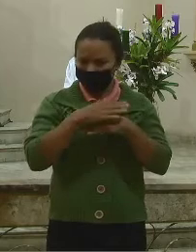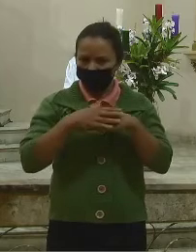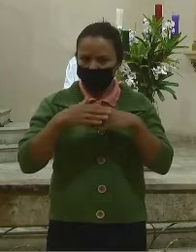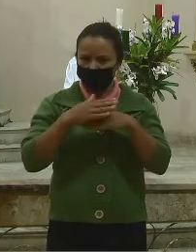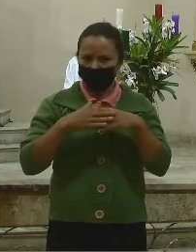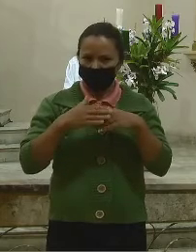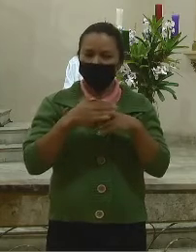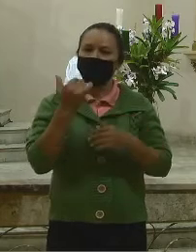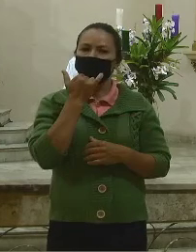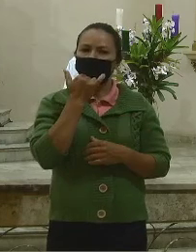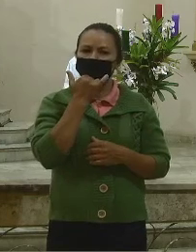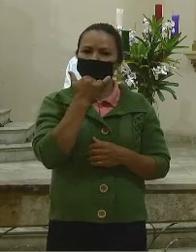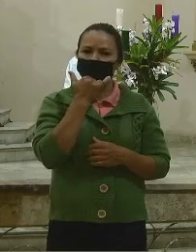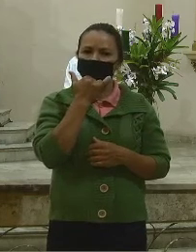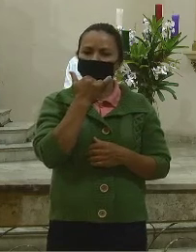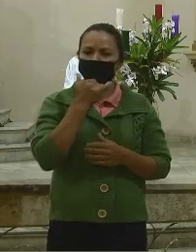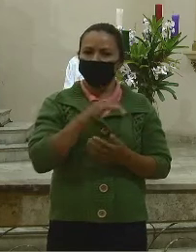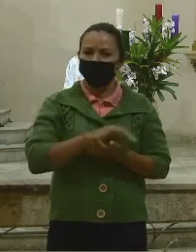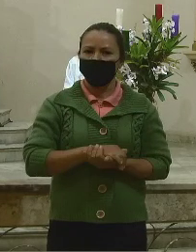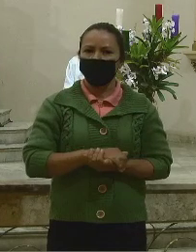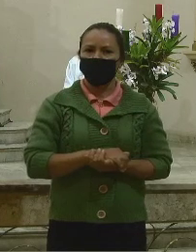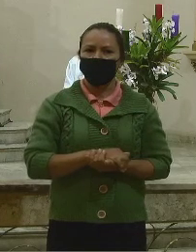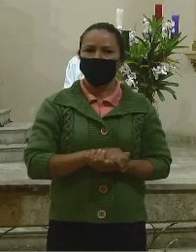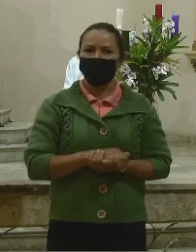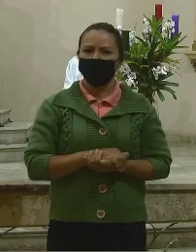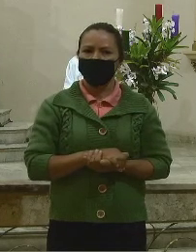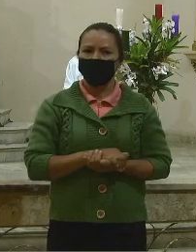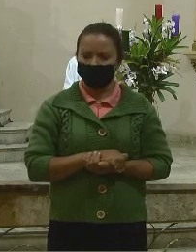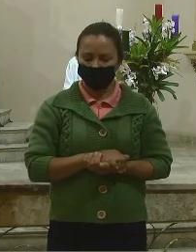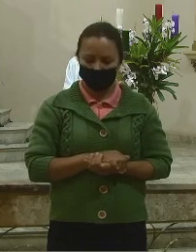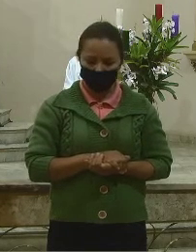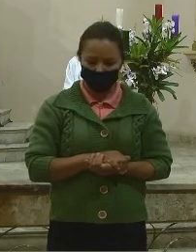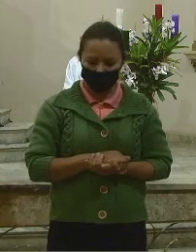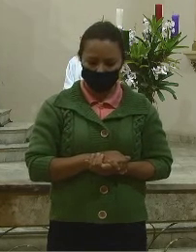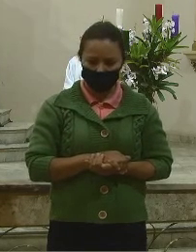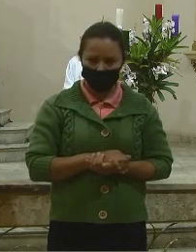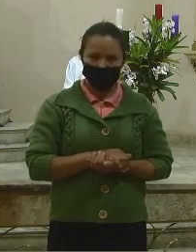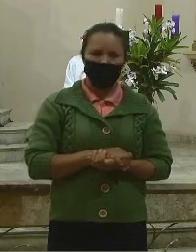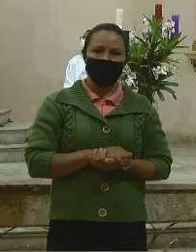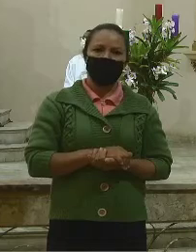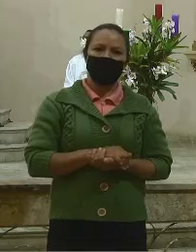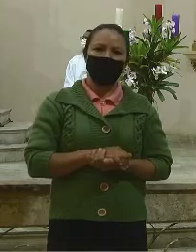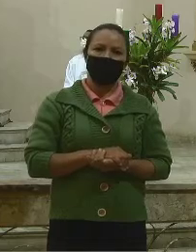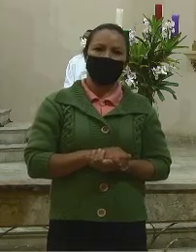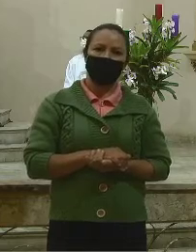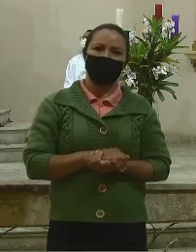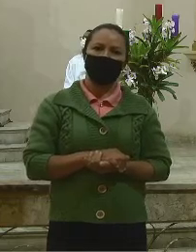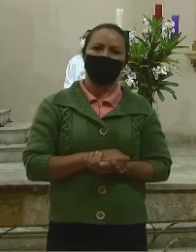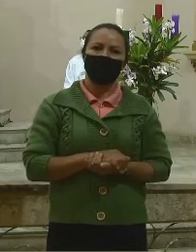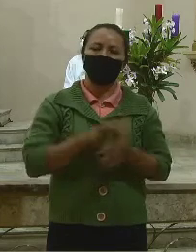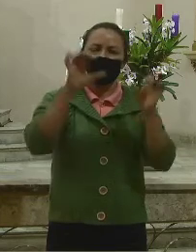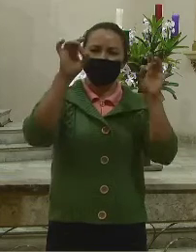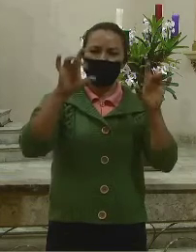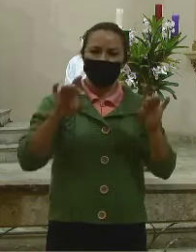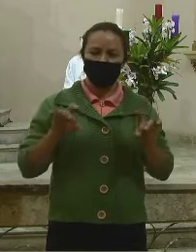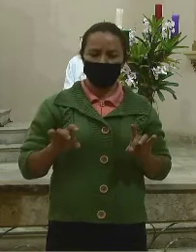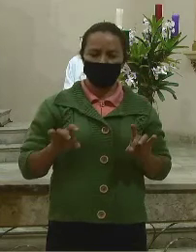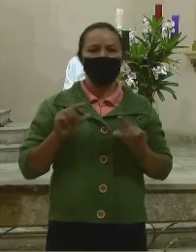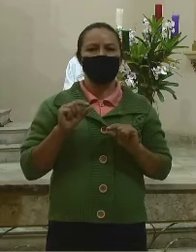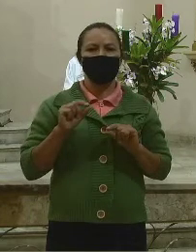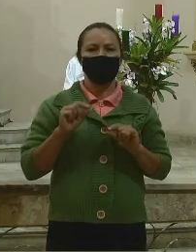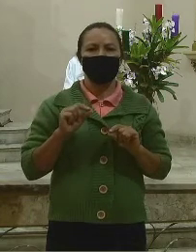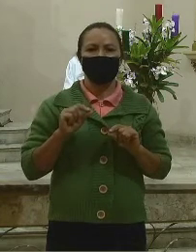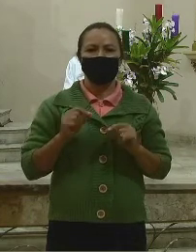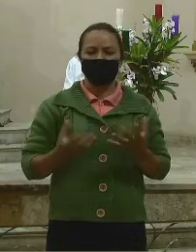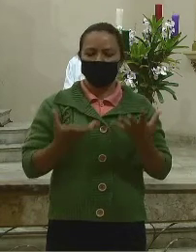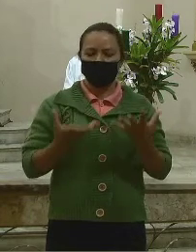piedade, aos socialmente excluídos e aos espiritualmente perdidos, de modo muito especial, para